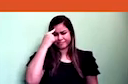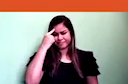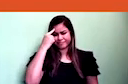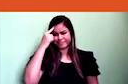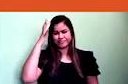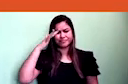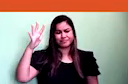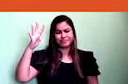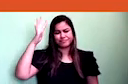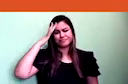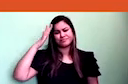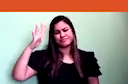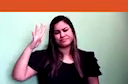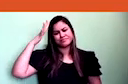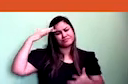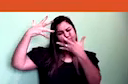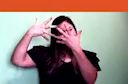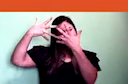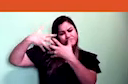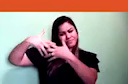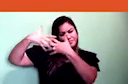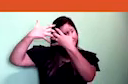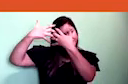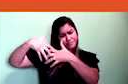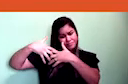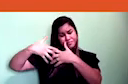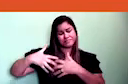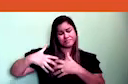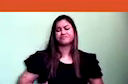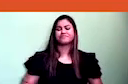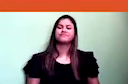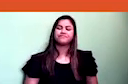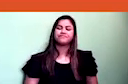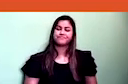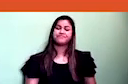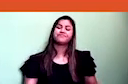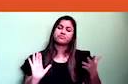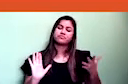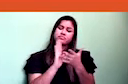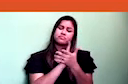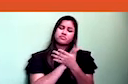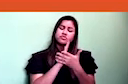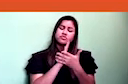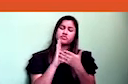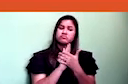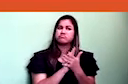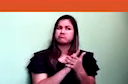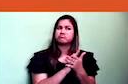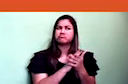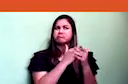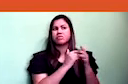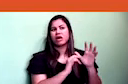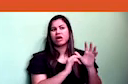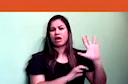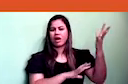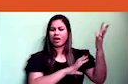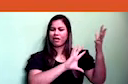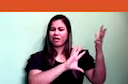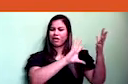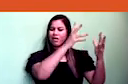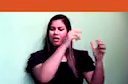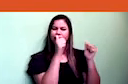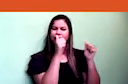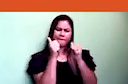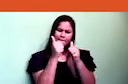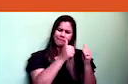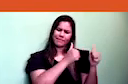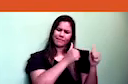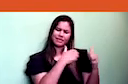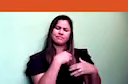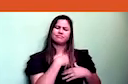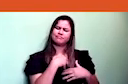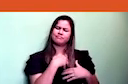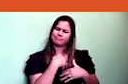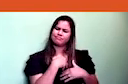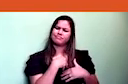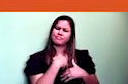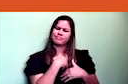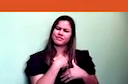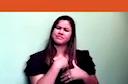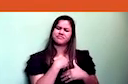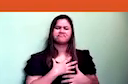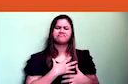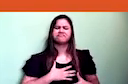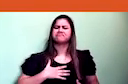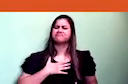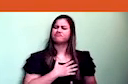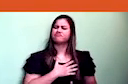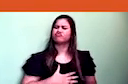Algumas delas proporcionam uma sensação agradável. Então, algumas dessas situações que nos causam reações, elas são